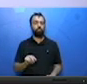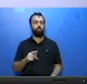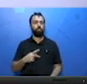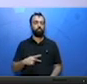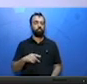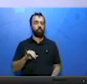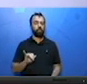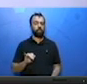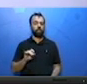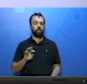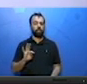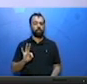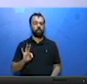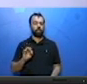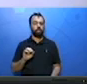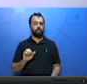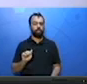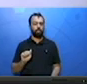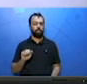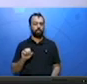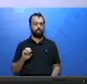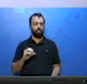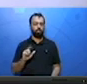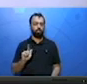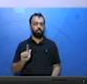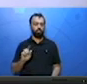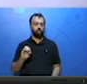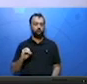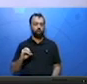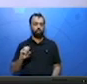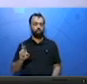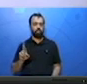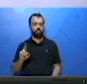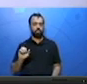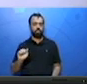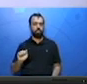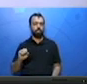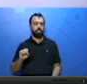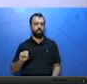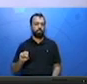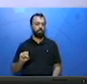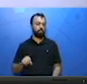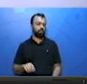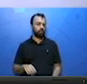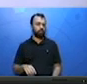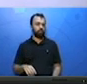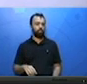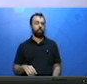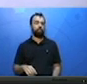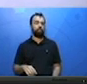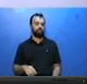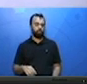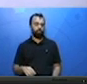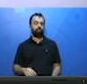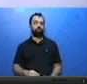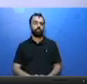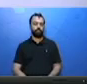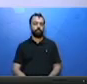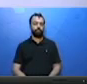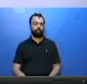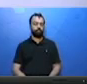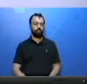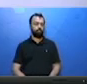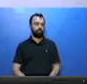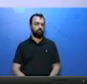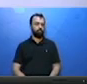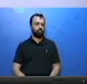fórmula, essa fórmula aqui que eu mostrei para vocês. Essa fórmula teve origem no Teorema de Pitágoras.